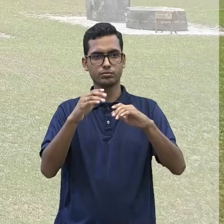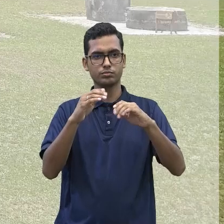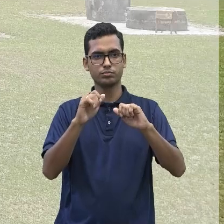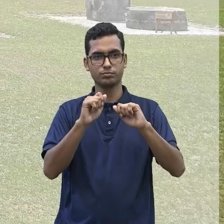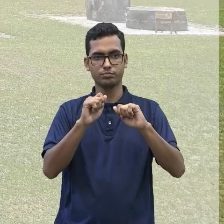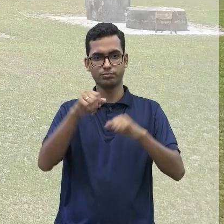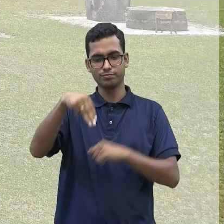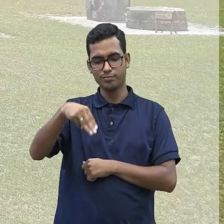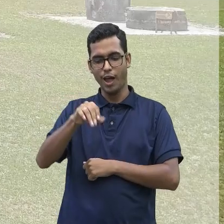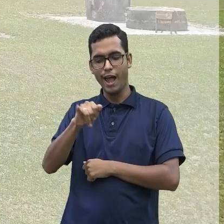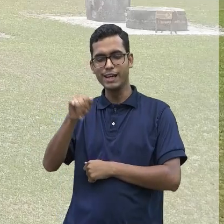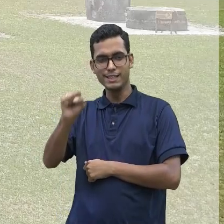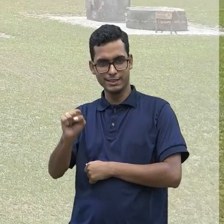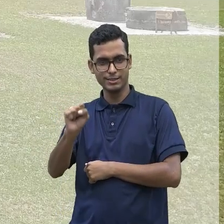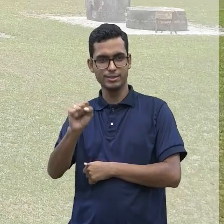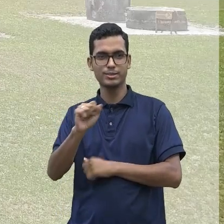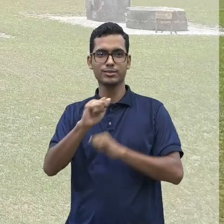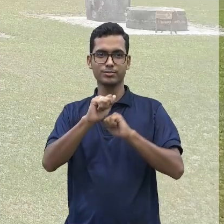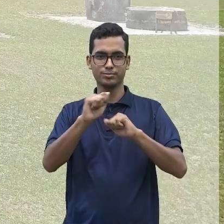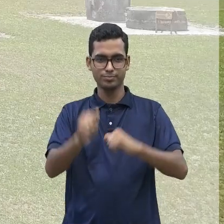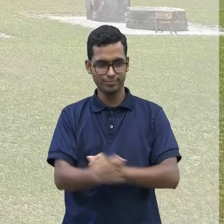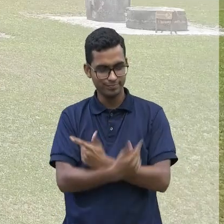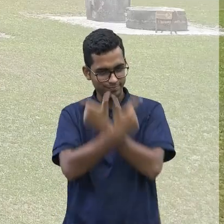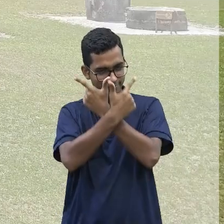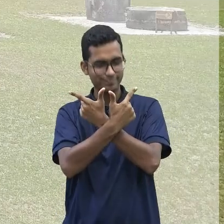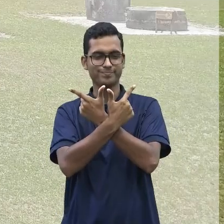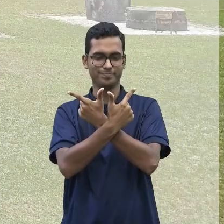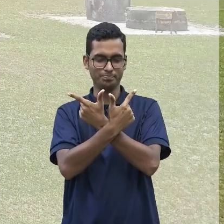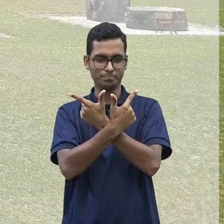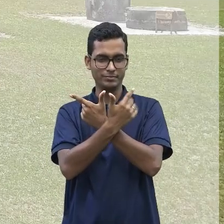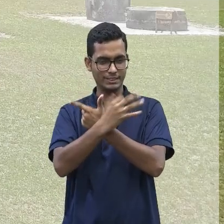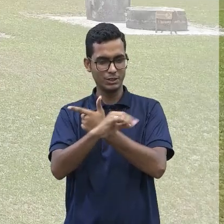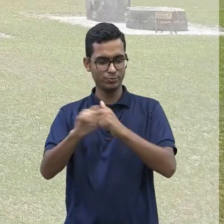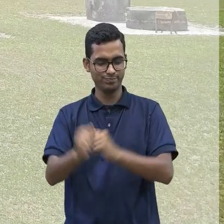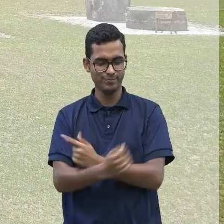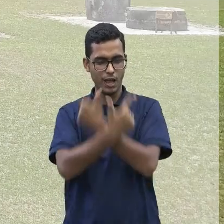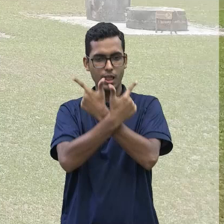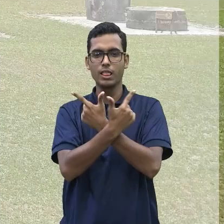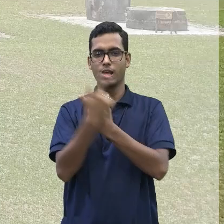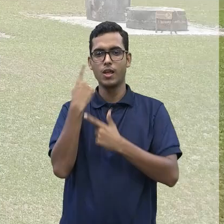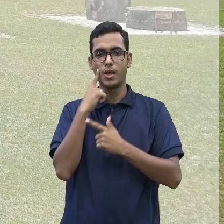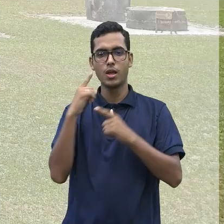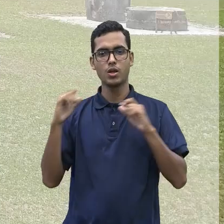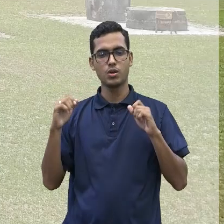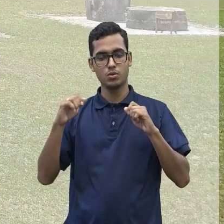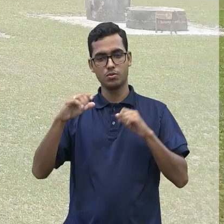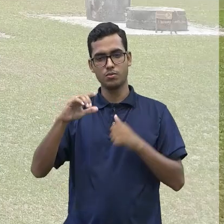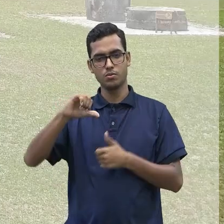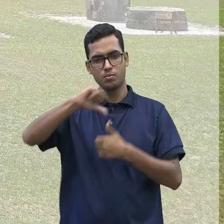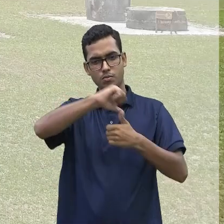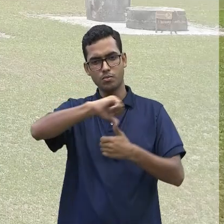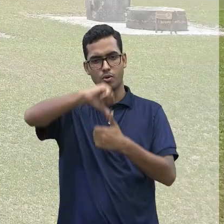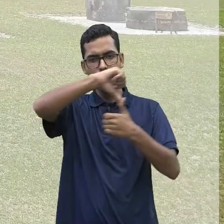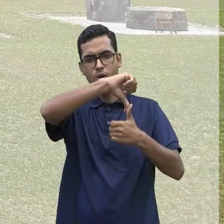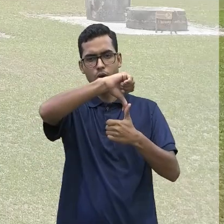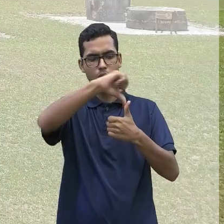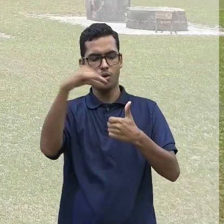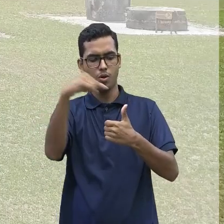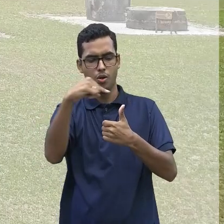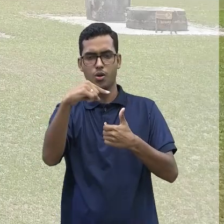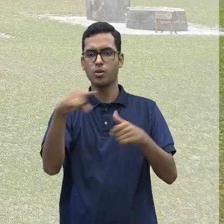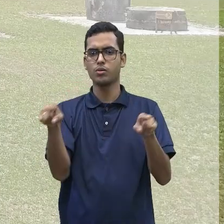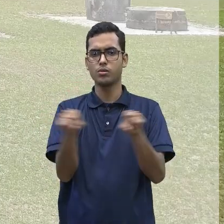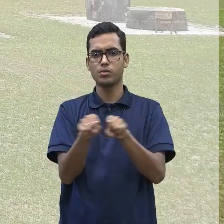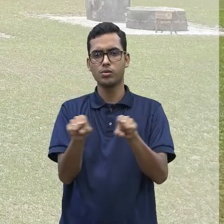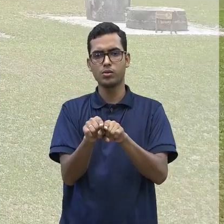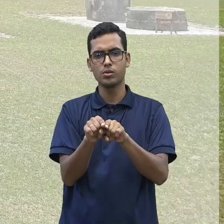da América Central, eram organizados em núcleos urbanos, a sua divisão social era entre